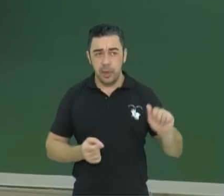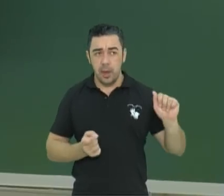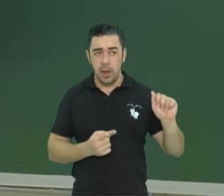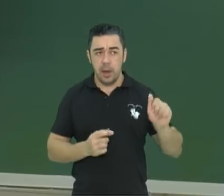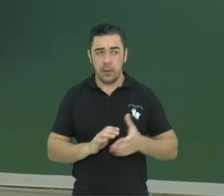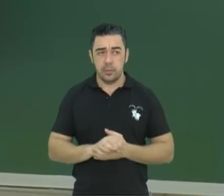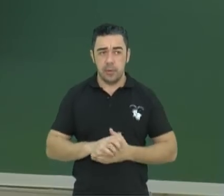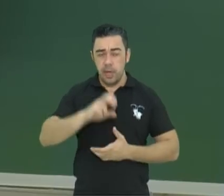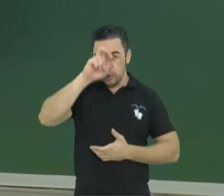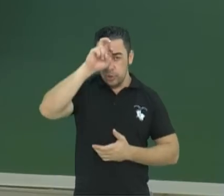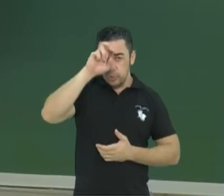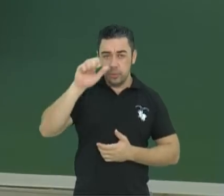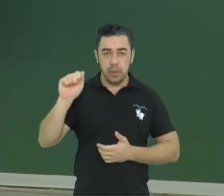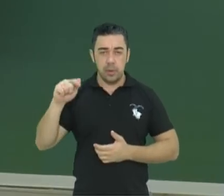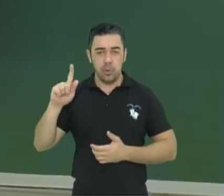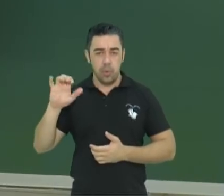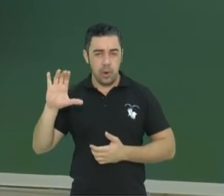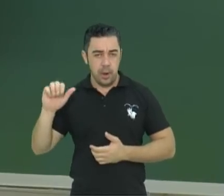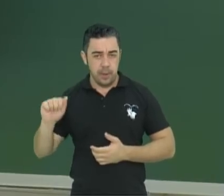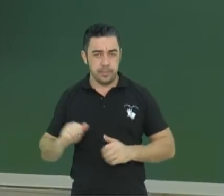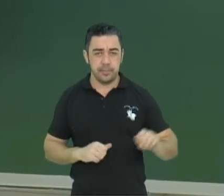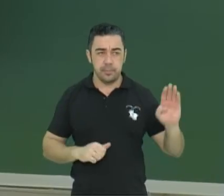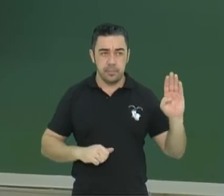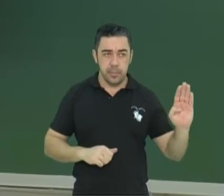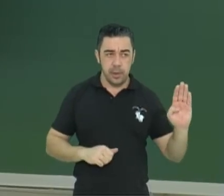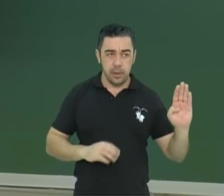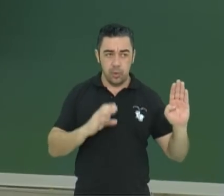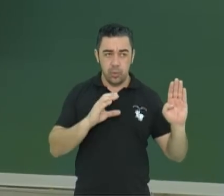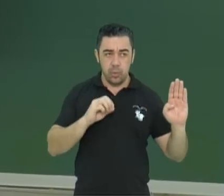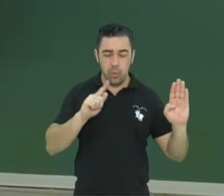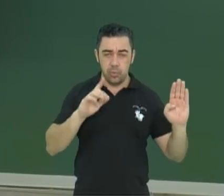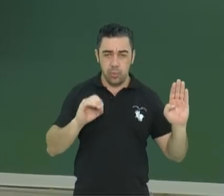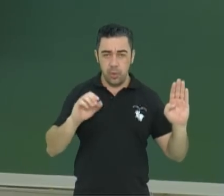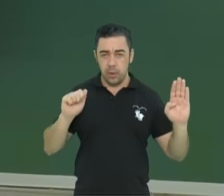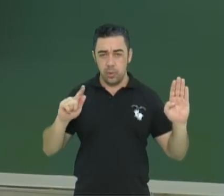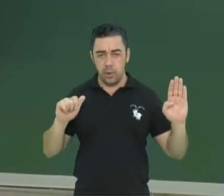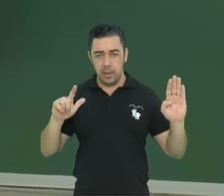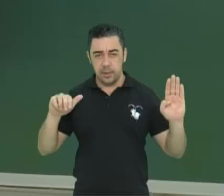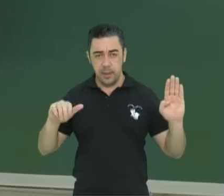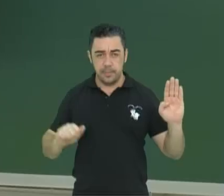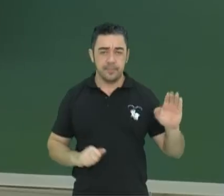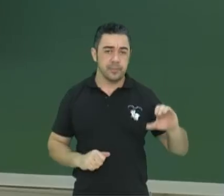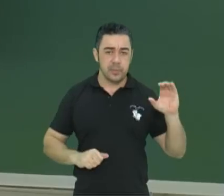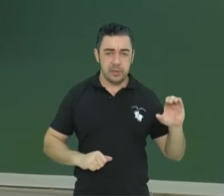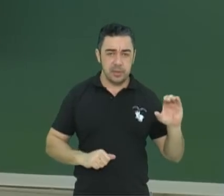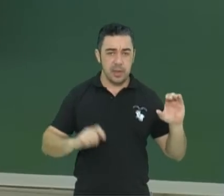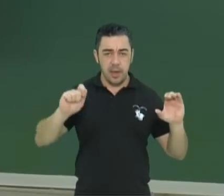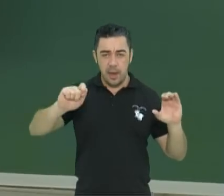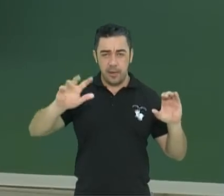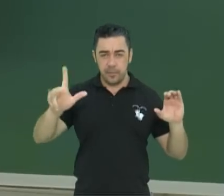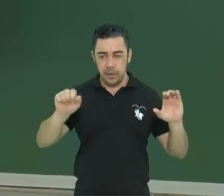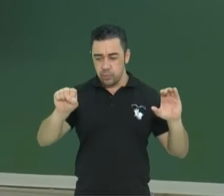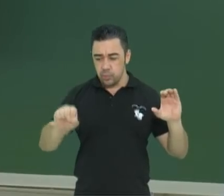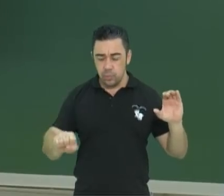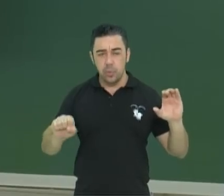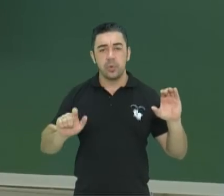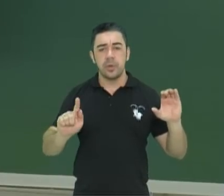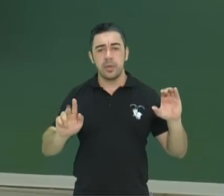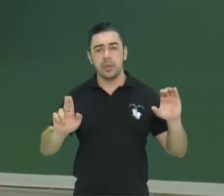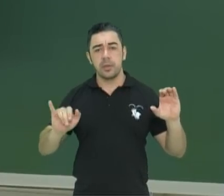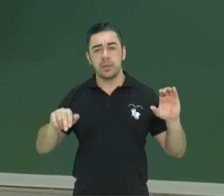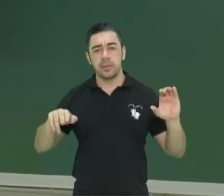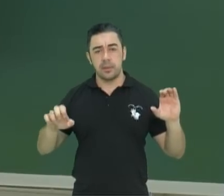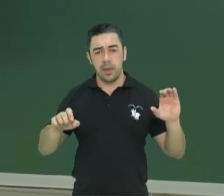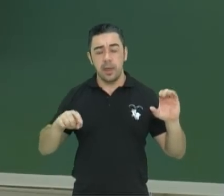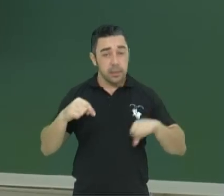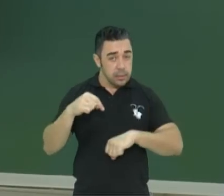A, Egito e Angola. Letra B, região Congo-Angolana. Ou letra C, África do Sul e Guiné. O prof vai deixar um tempo